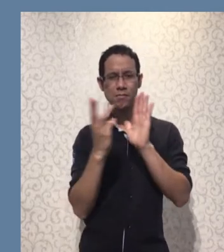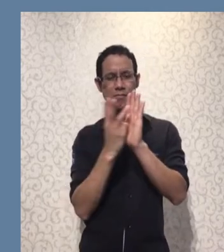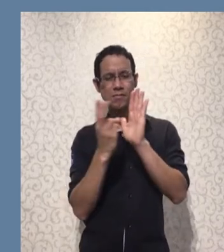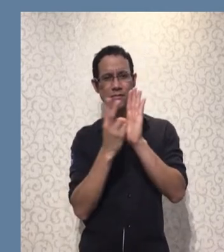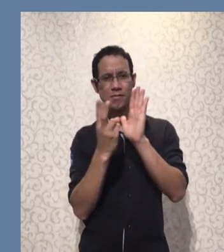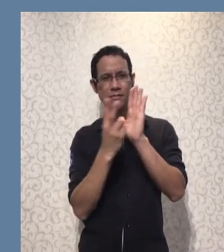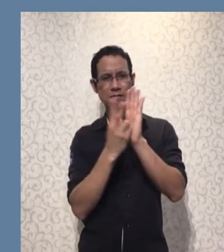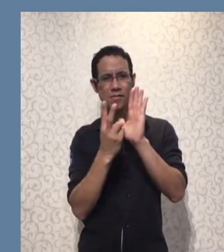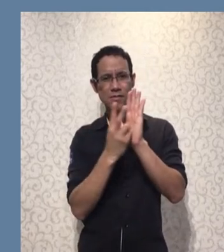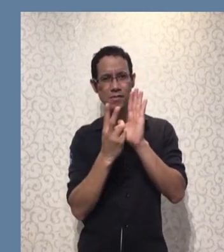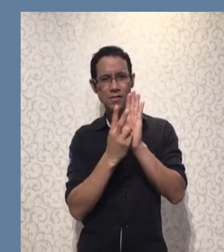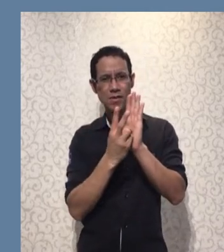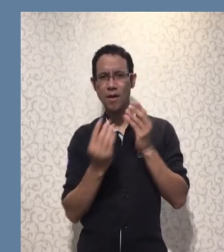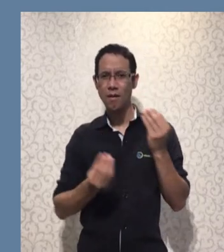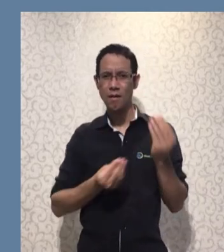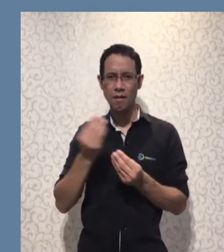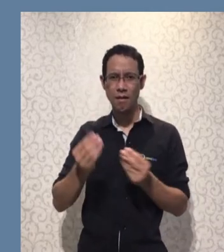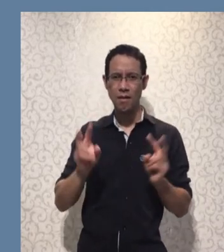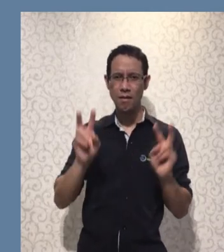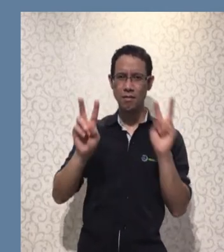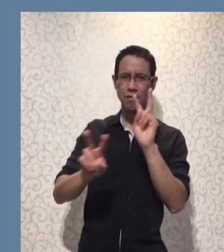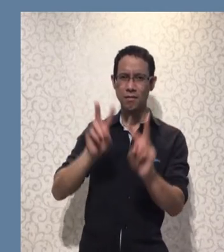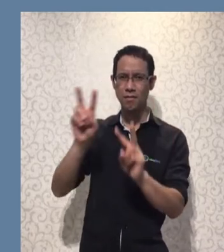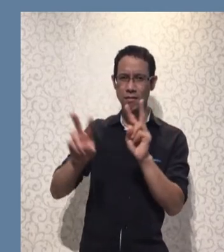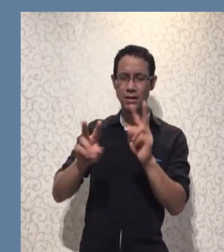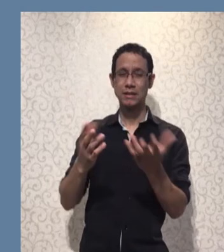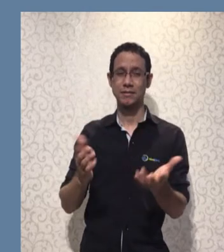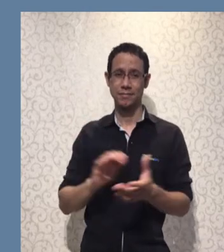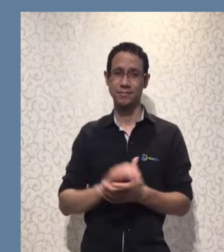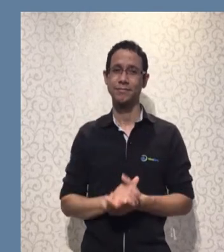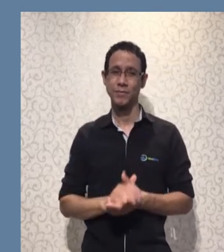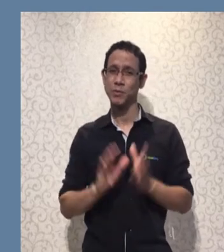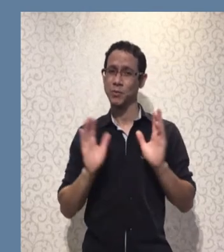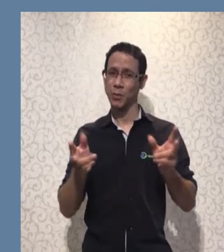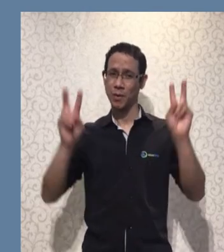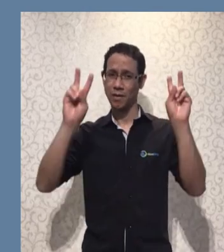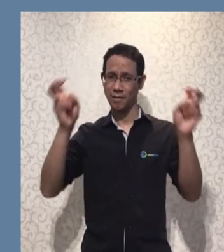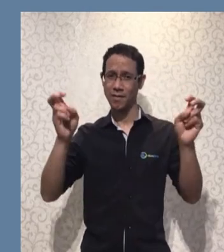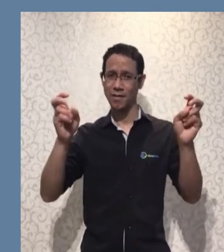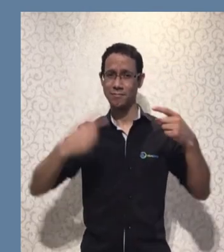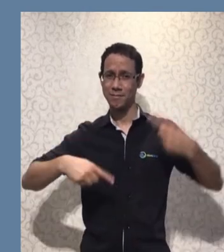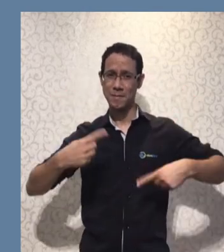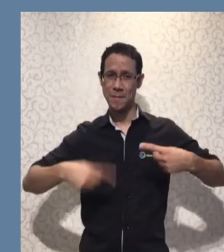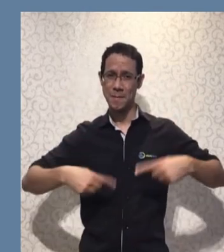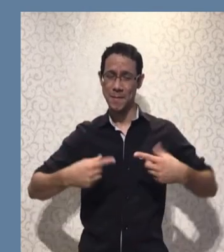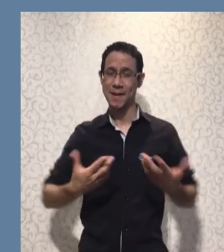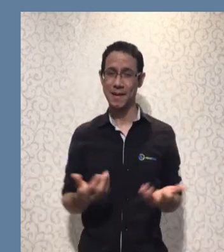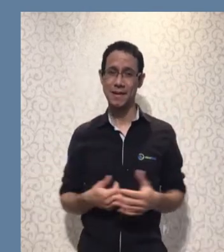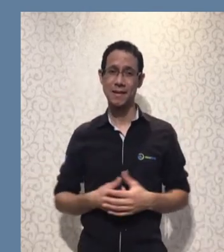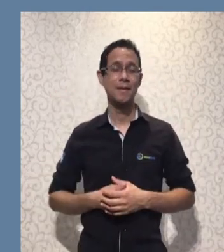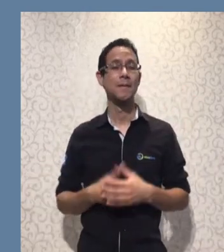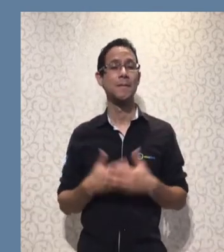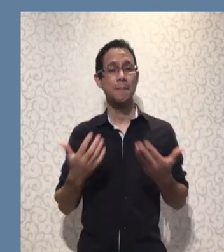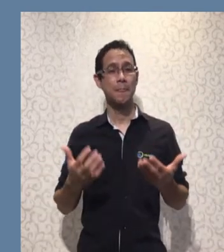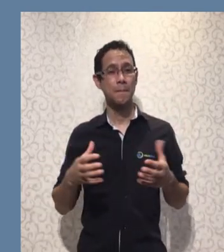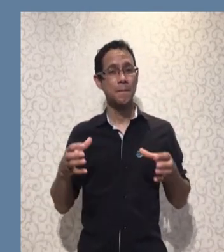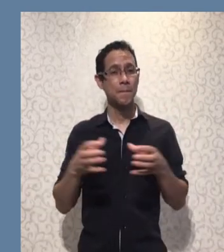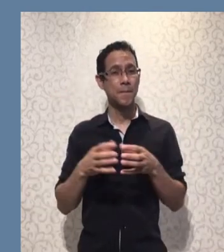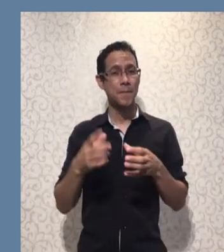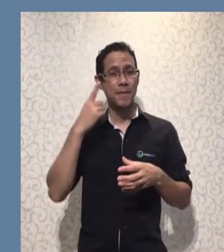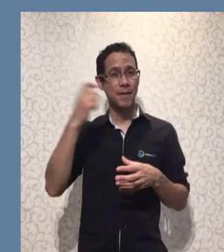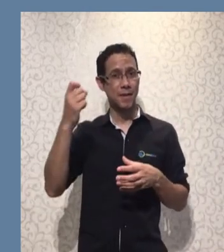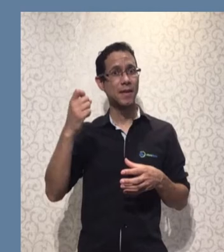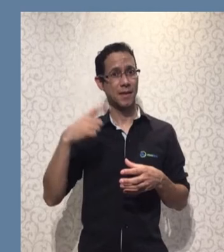problematizar isso durante a exposição, mas a ideia aqui foi genial. Foram grupos de